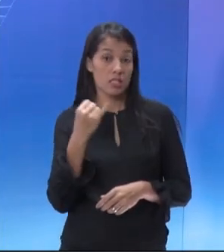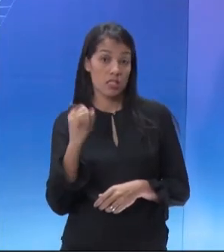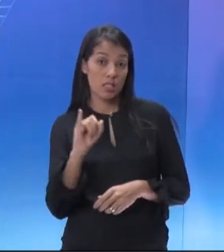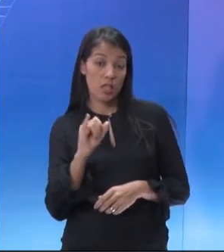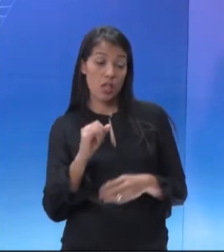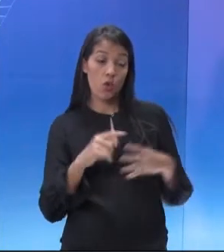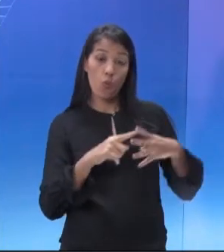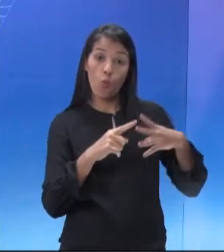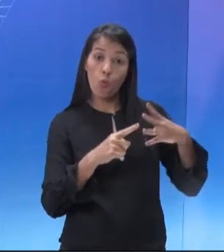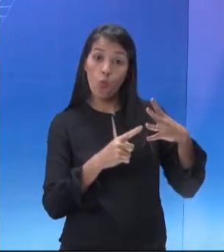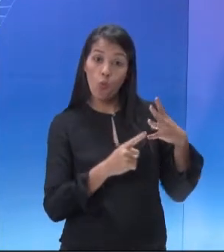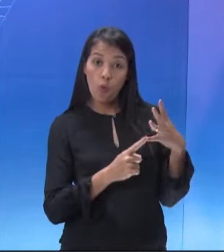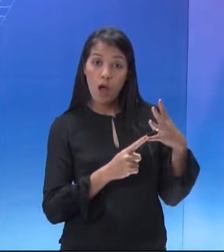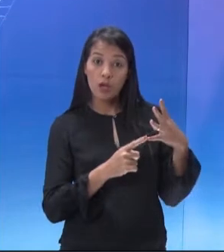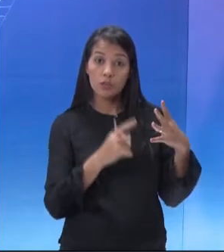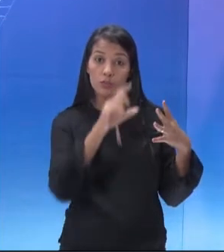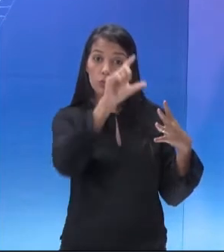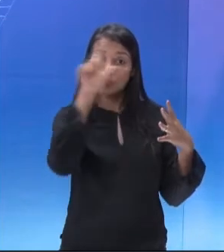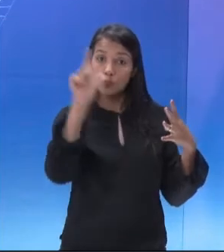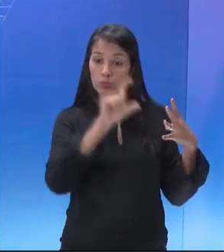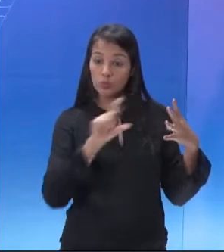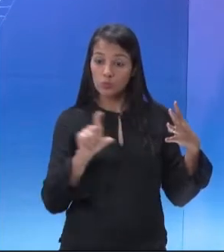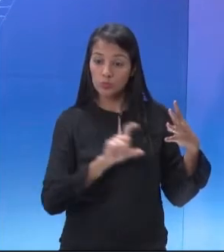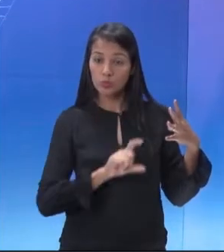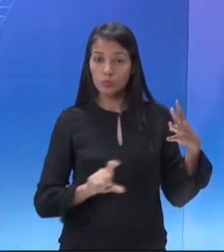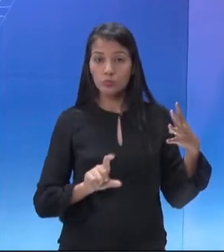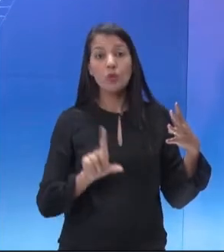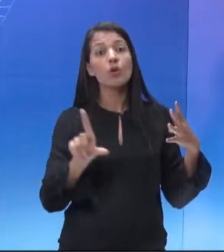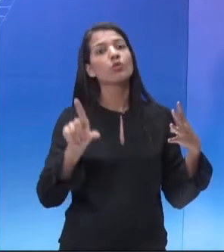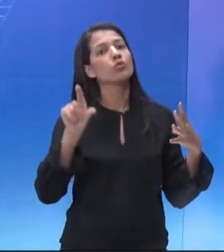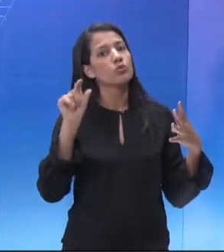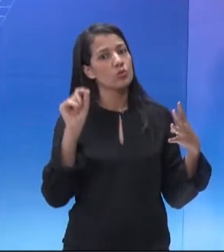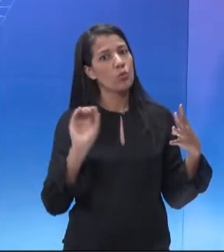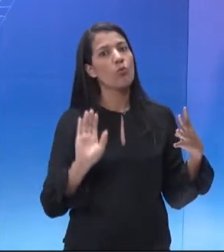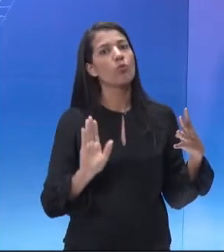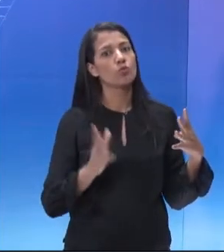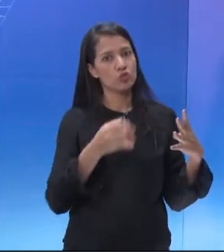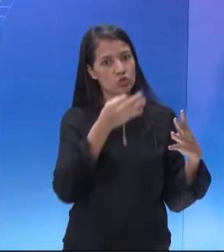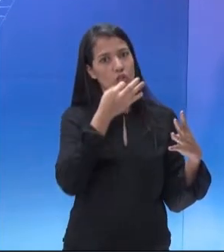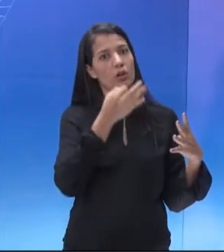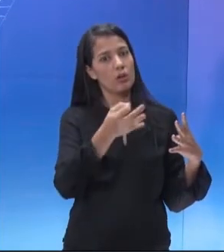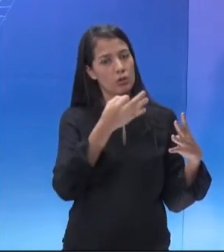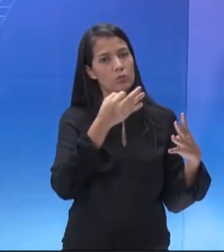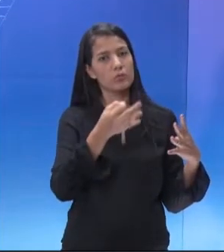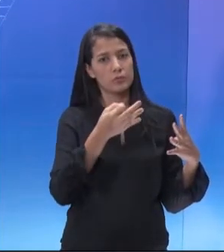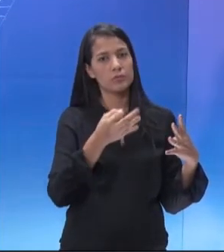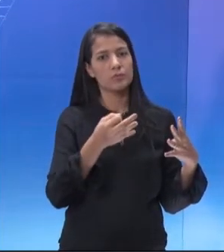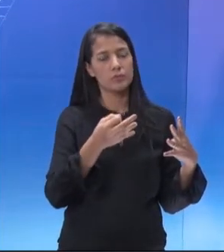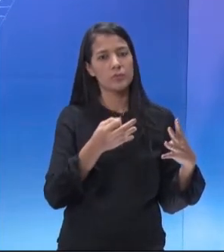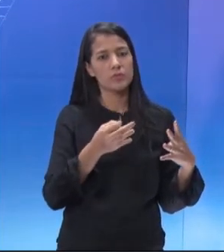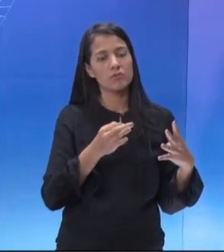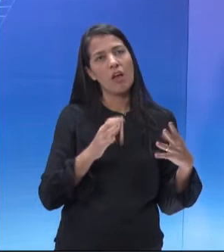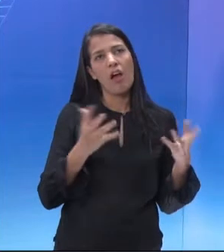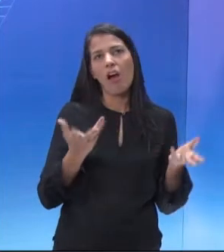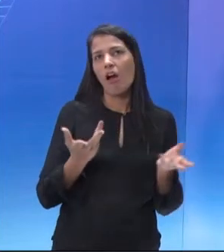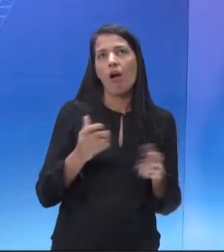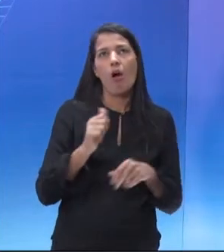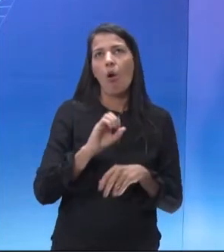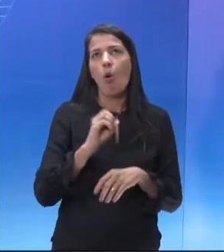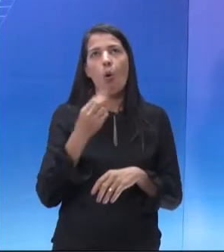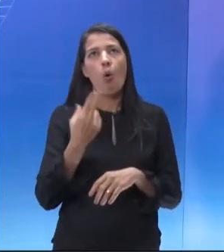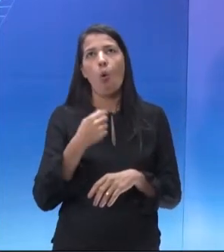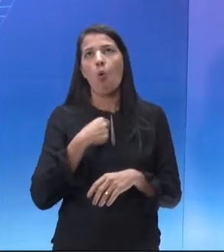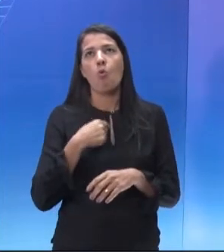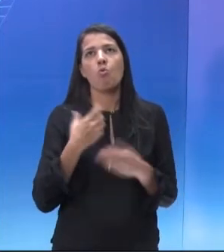argumentos. Professor, eu vou para 5 parágrafos. Portanto, escolha 3 argumentos. Por que isso? Porque em